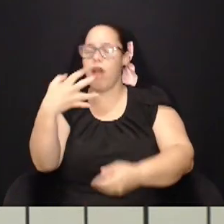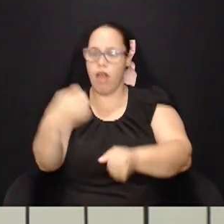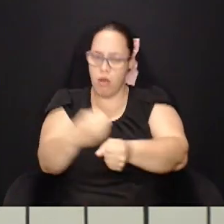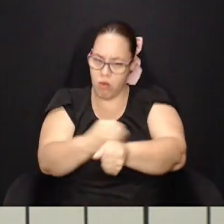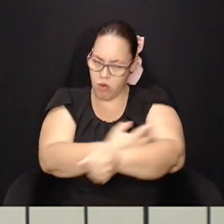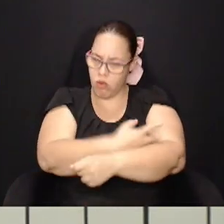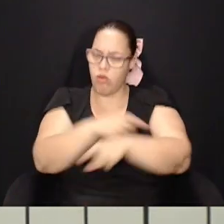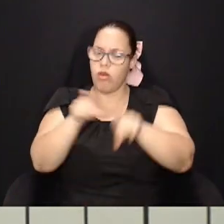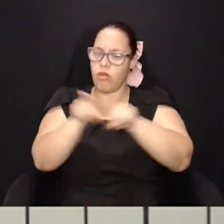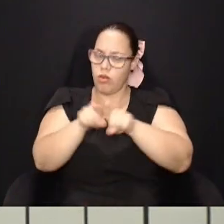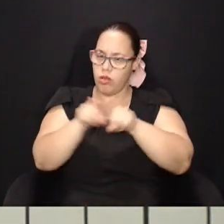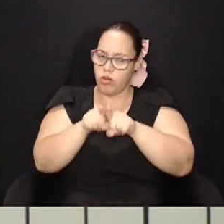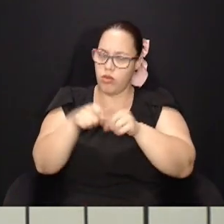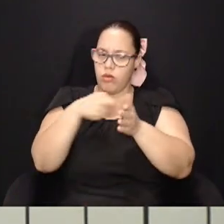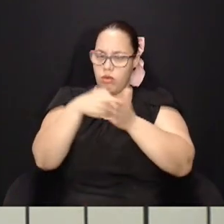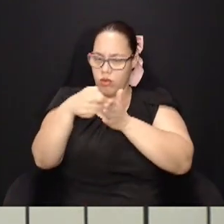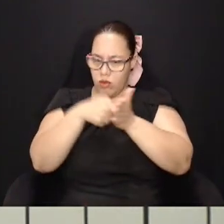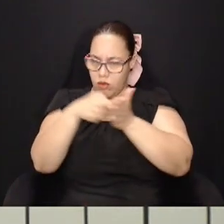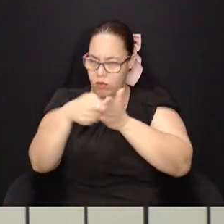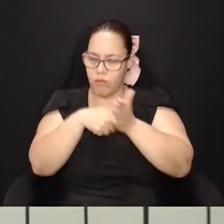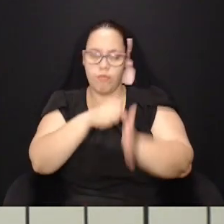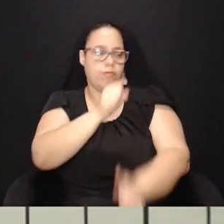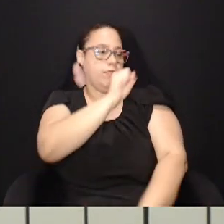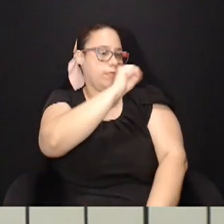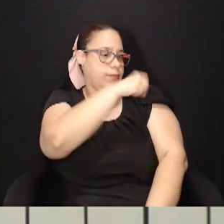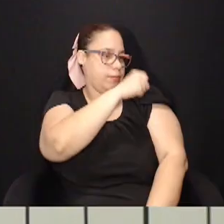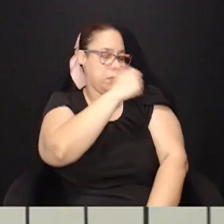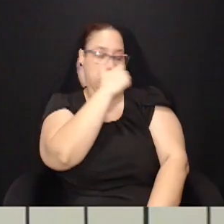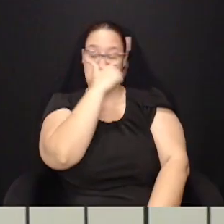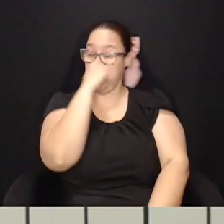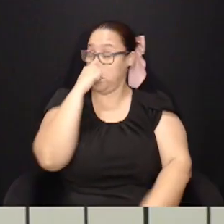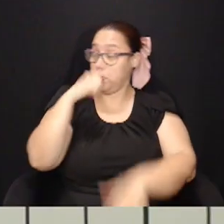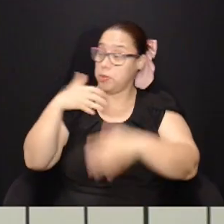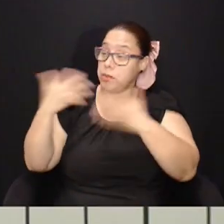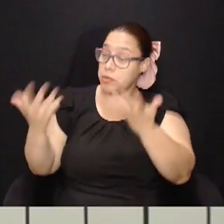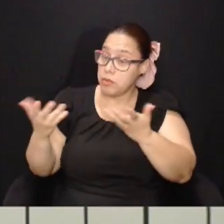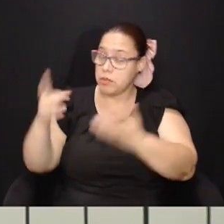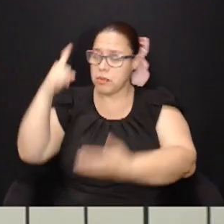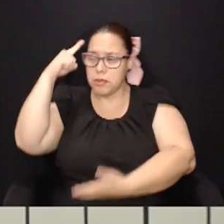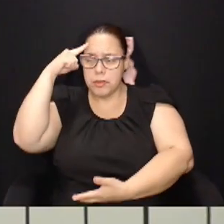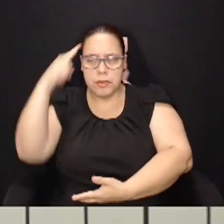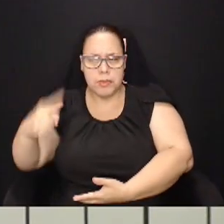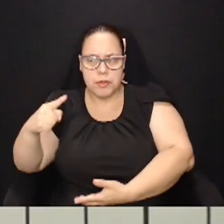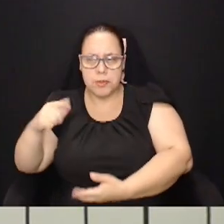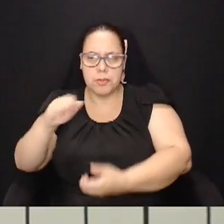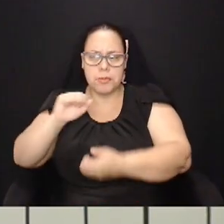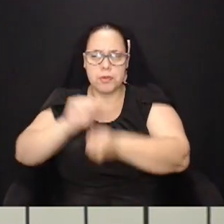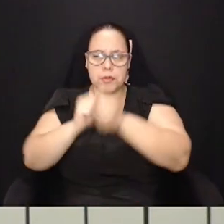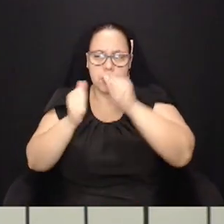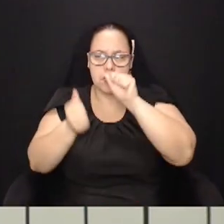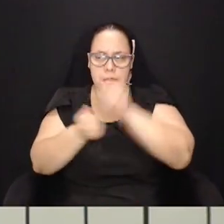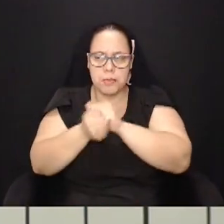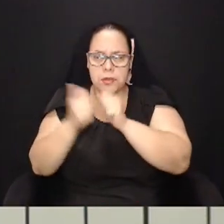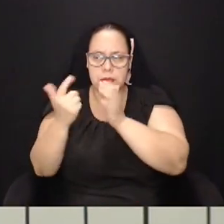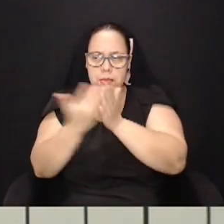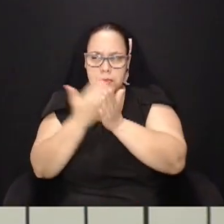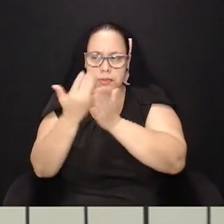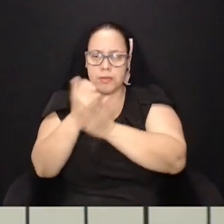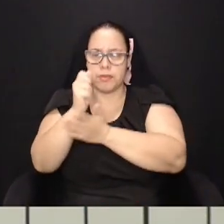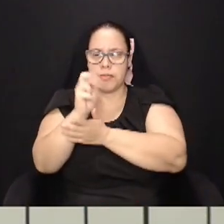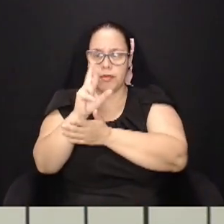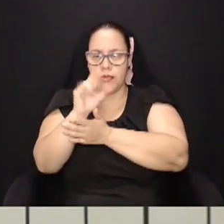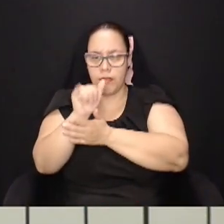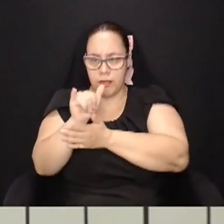colocar isso no livro, né? De que maneira você decidiu construir essa história, Ari, para o leitor, para o